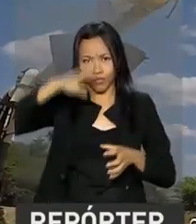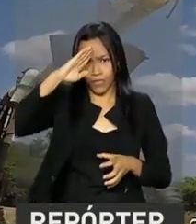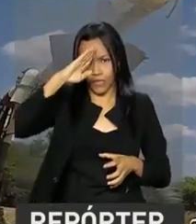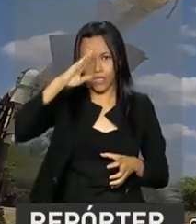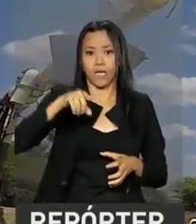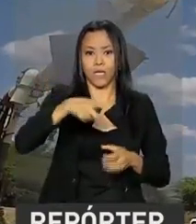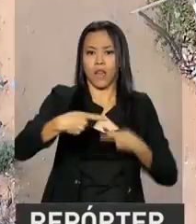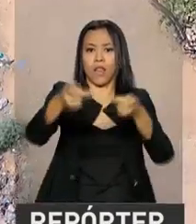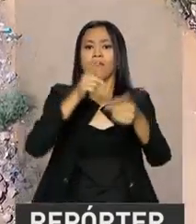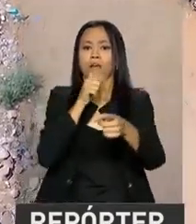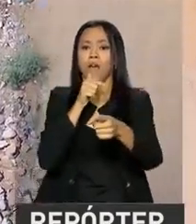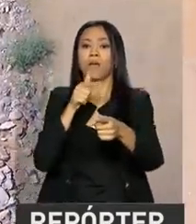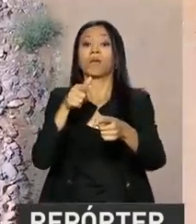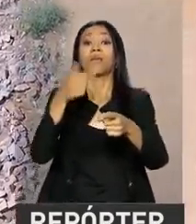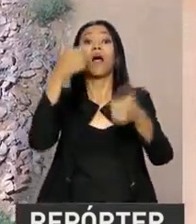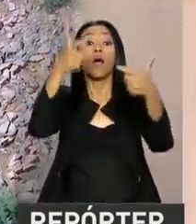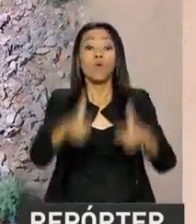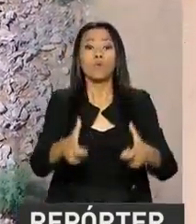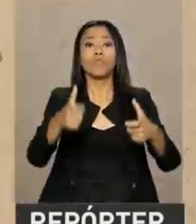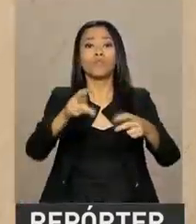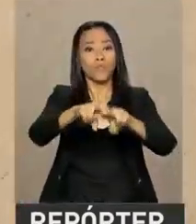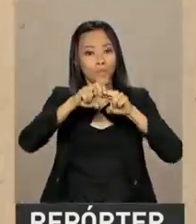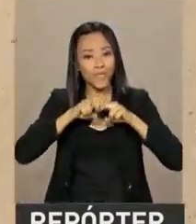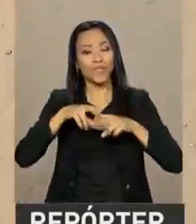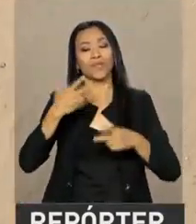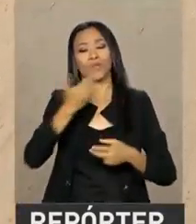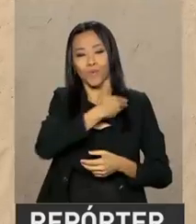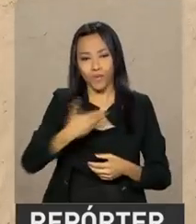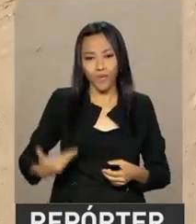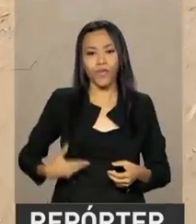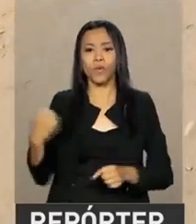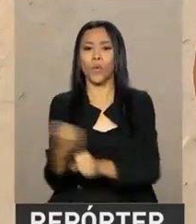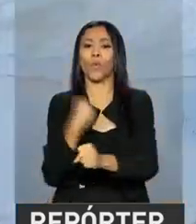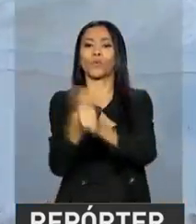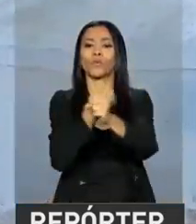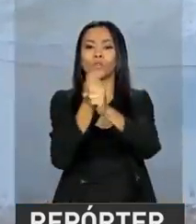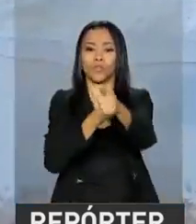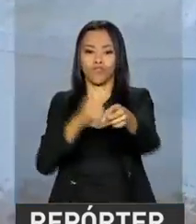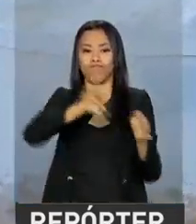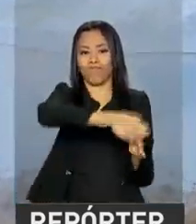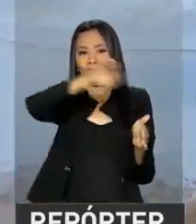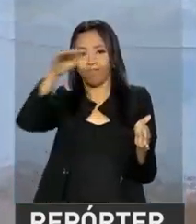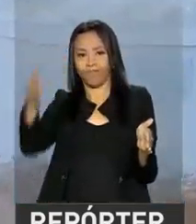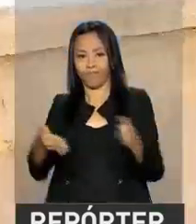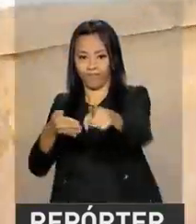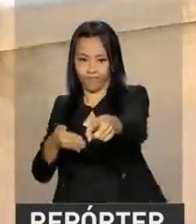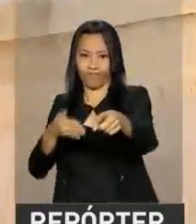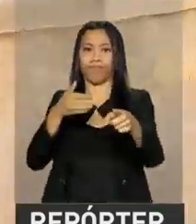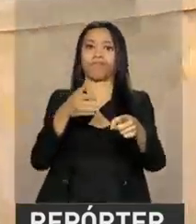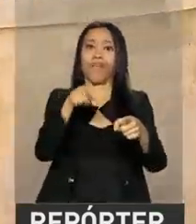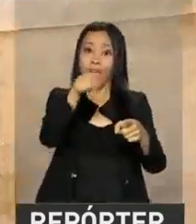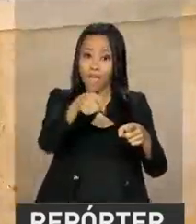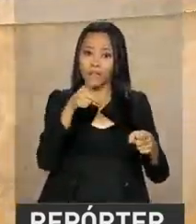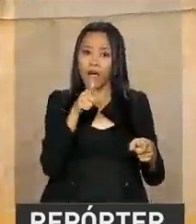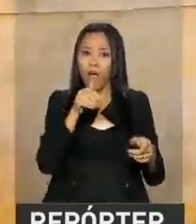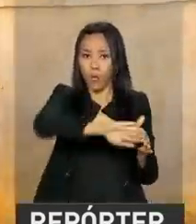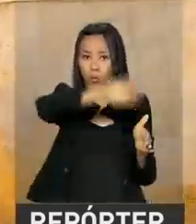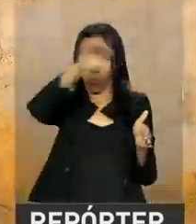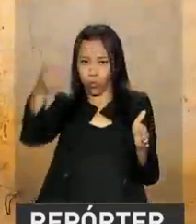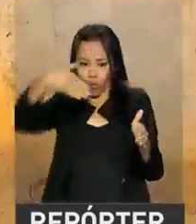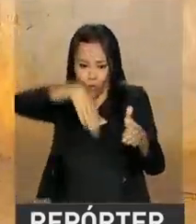precisa ter onde ficar. Para isso, o governo avança na construção de cisternas. Esses reservatórios,